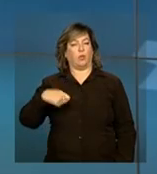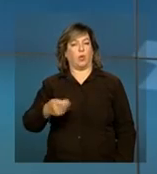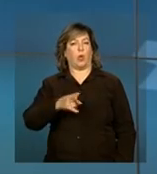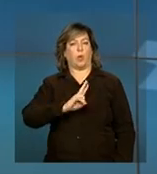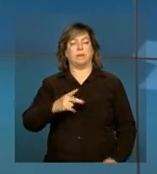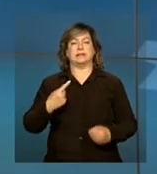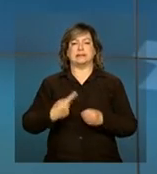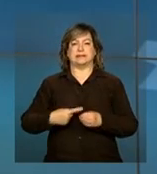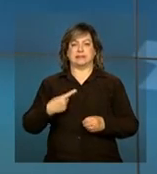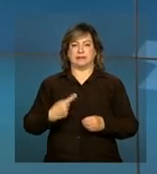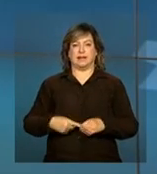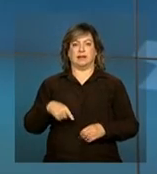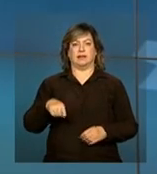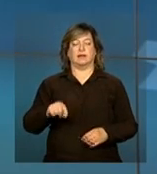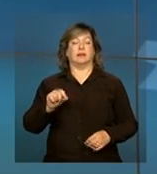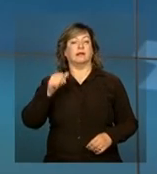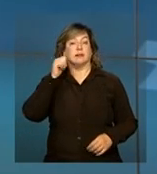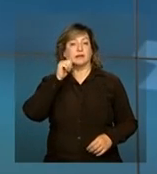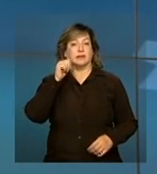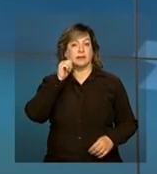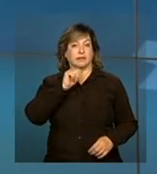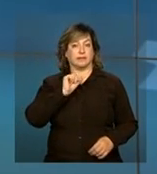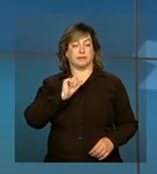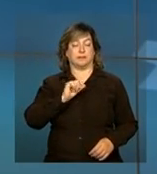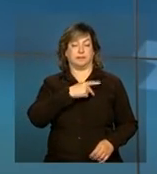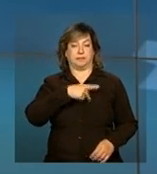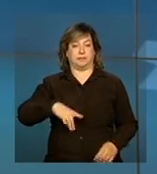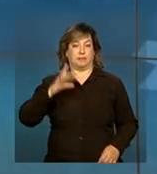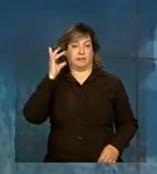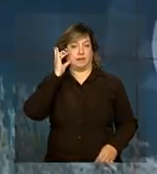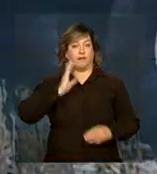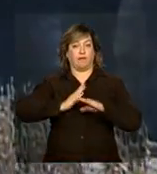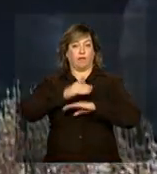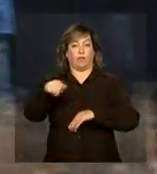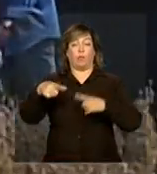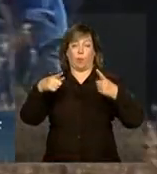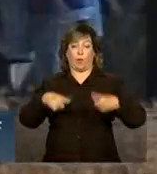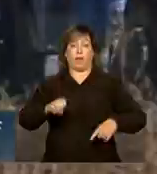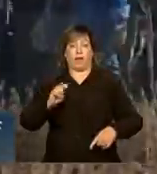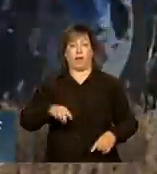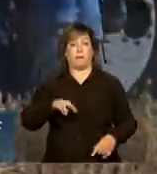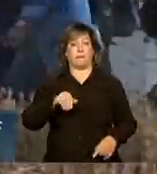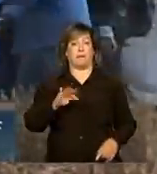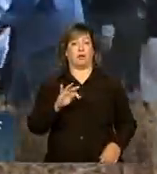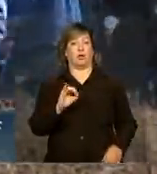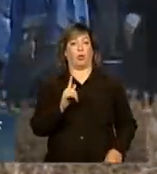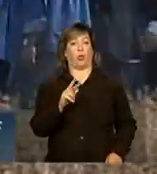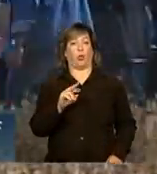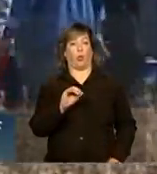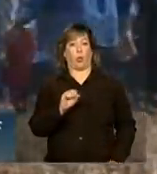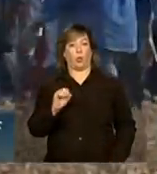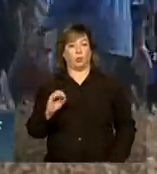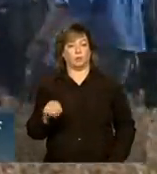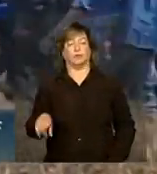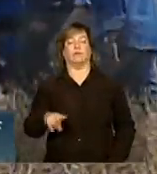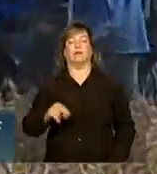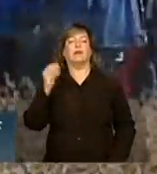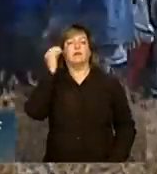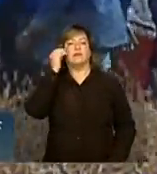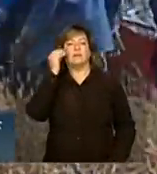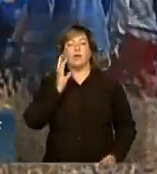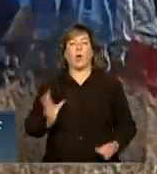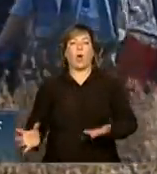rusf vai fazer a abertura oficial da colheita de grãos nesta safra o Brasil deve